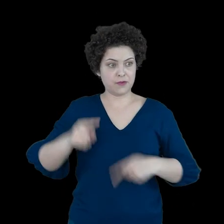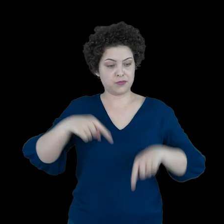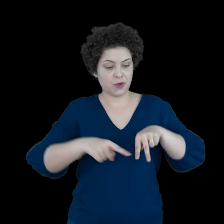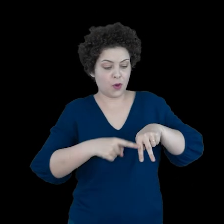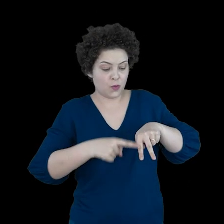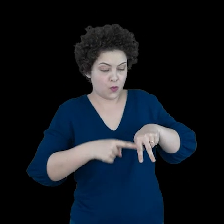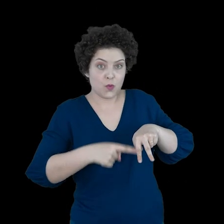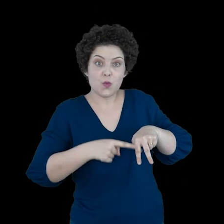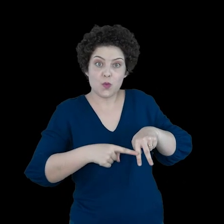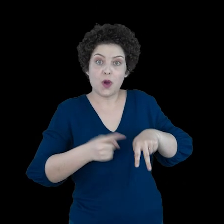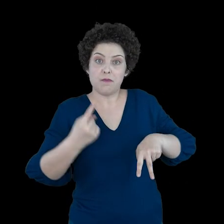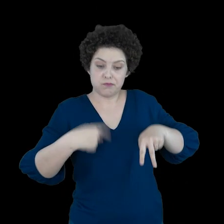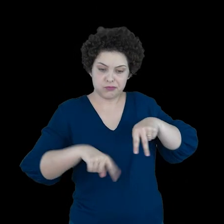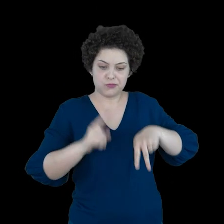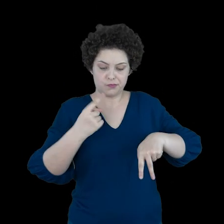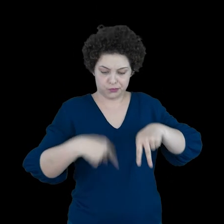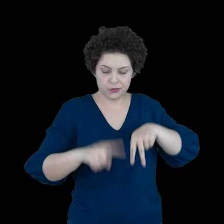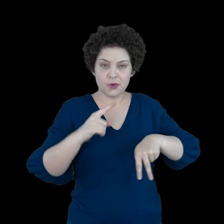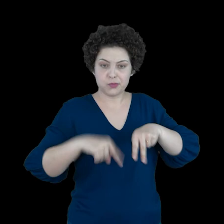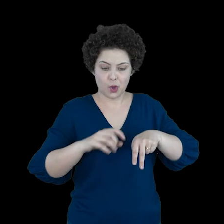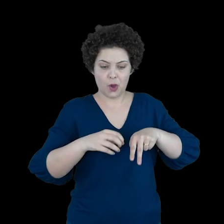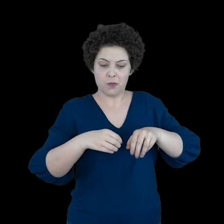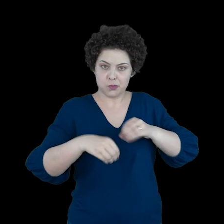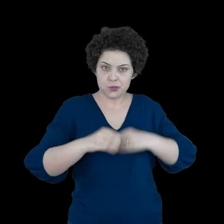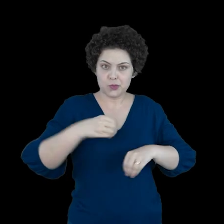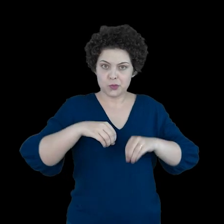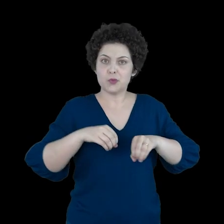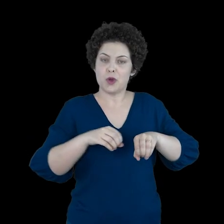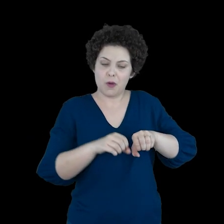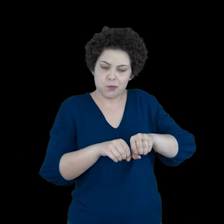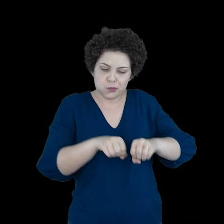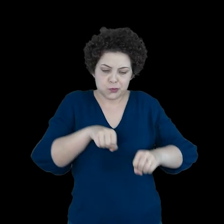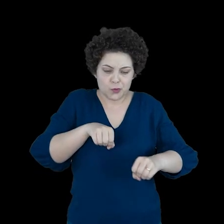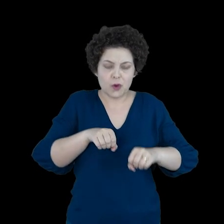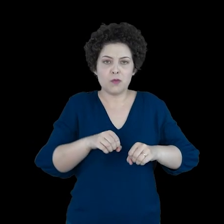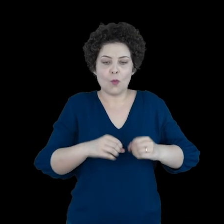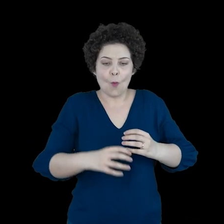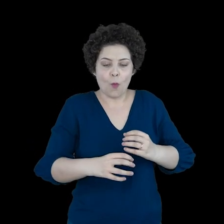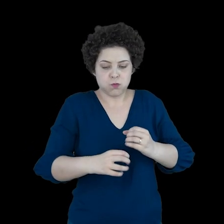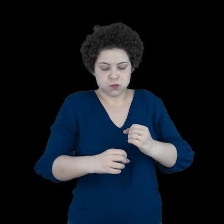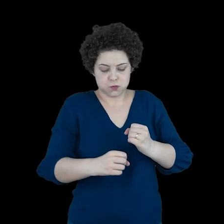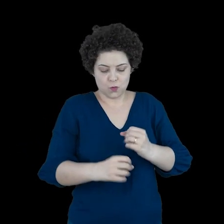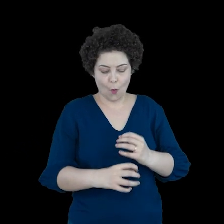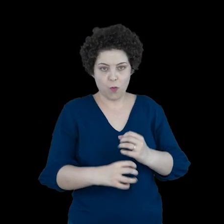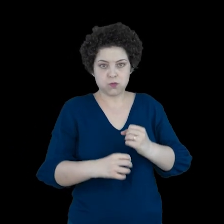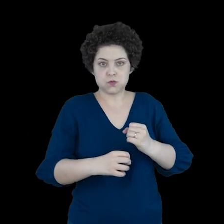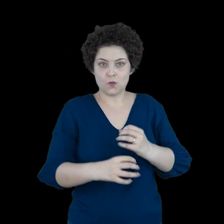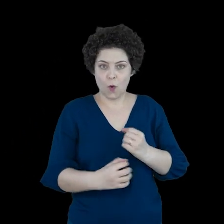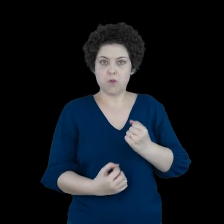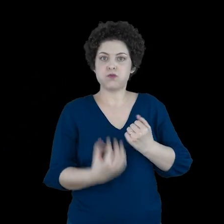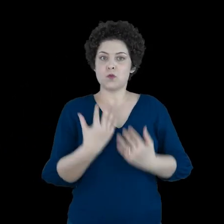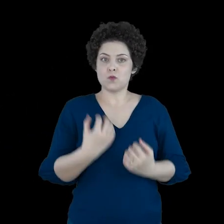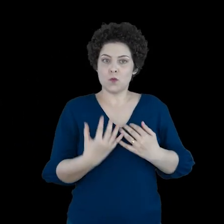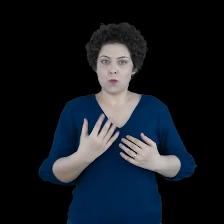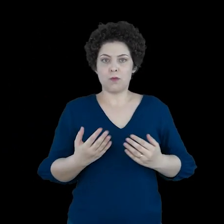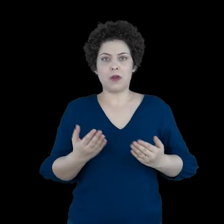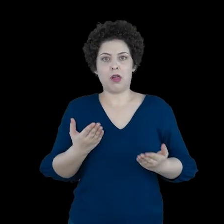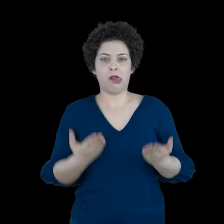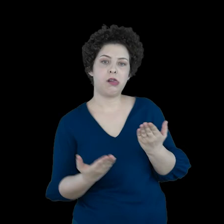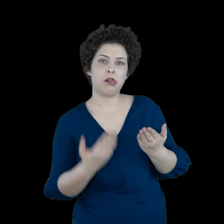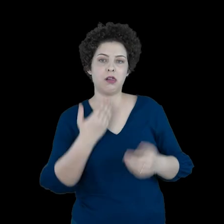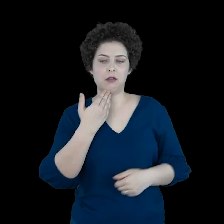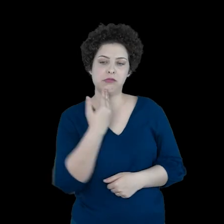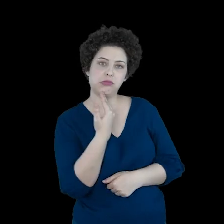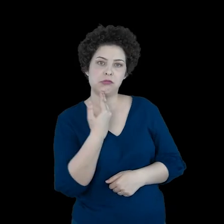de autorregulagem liberam moléculas vasoconstritoras ou dilatadoras. Quando há um desequilíbrio